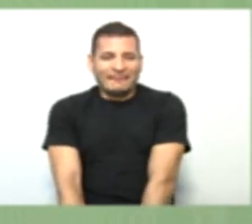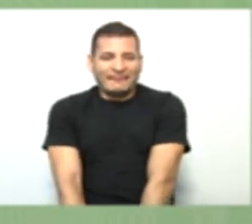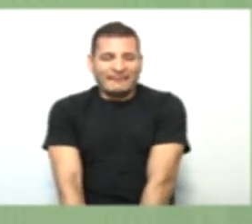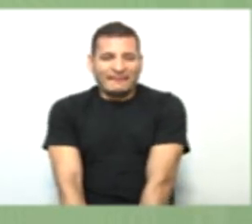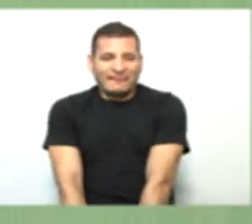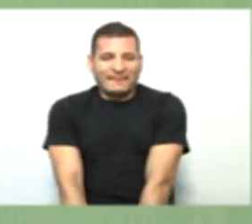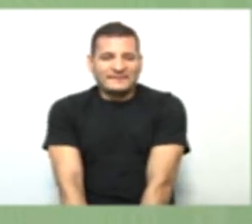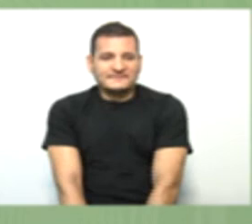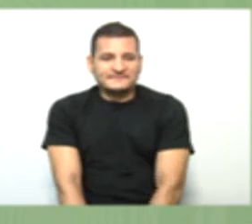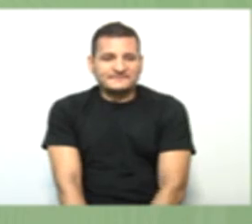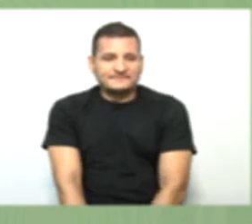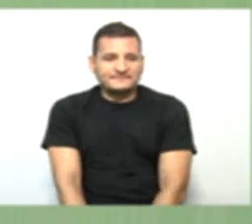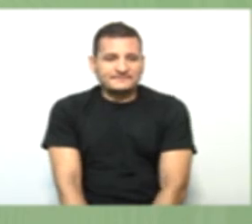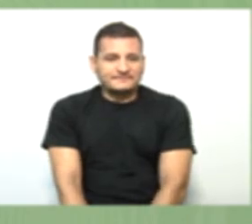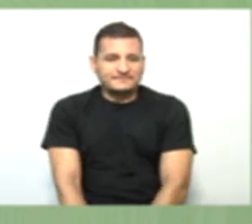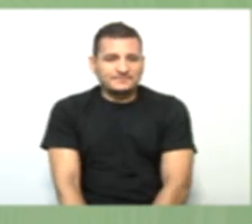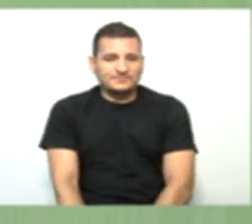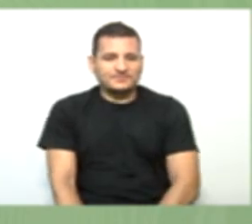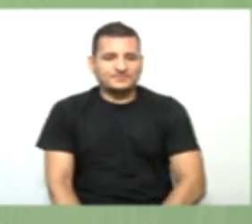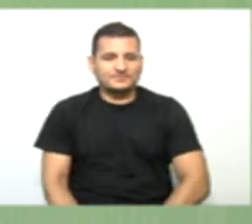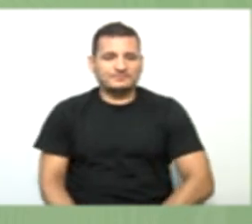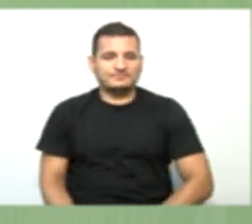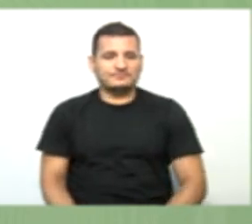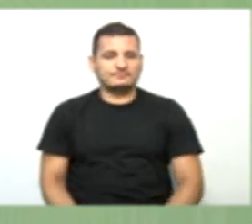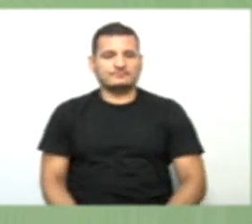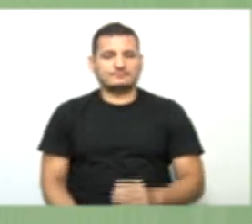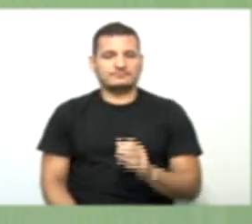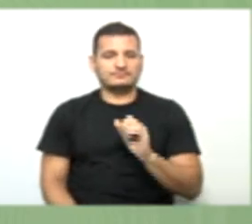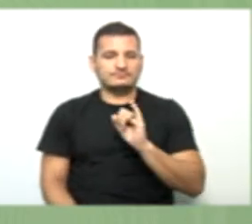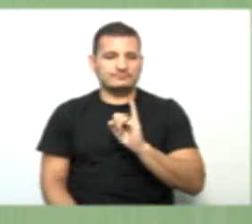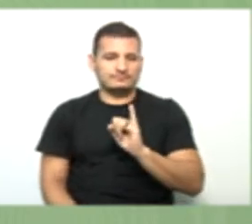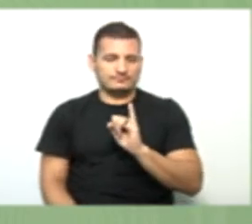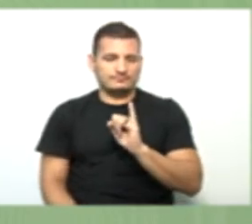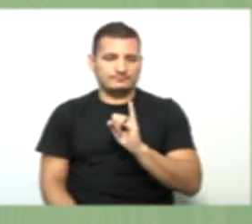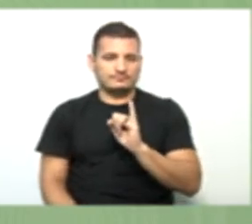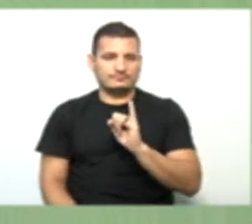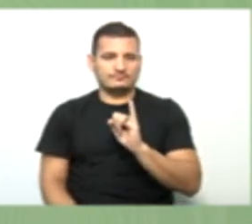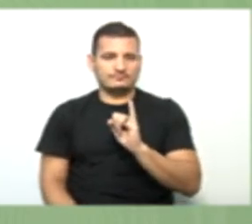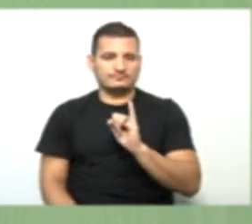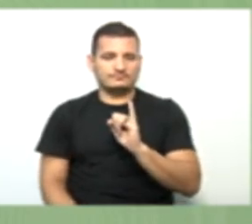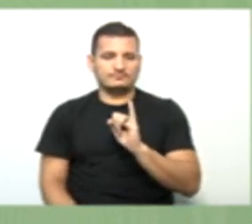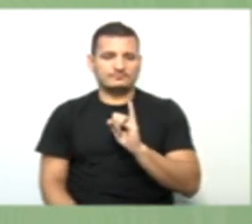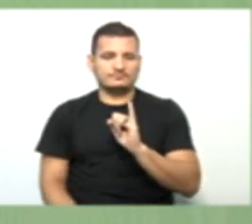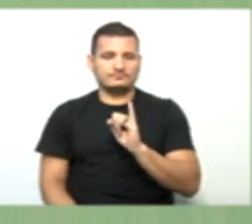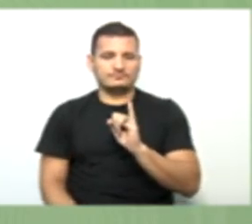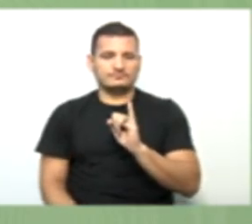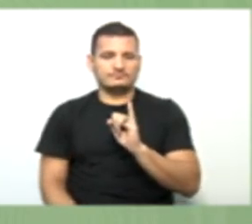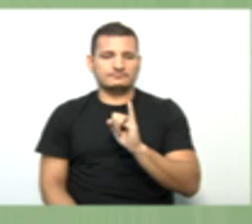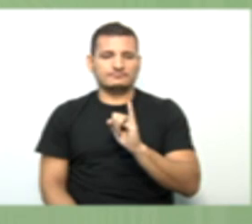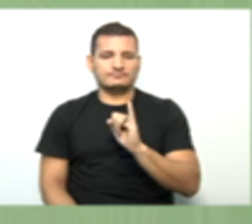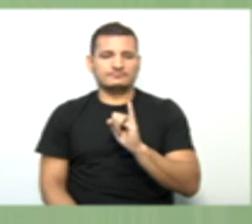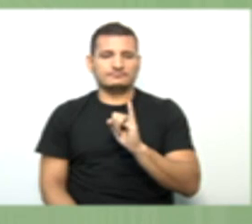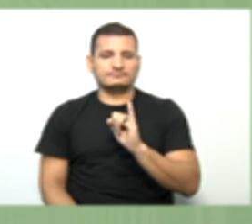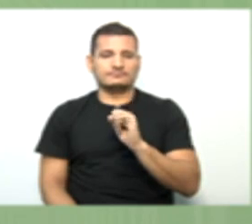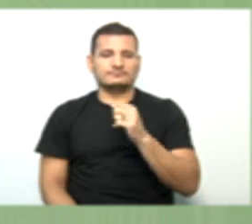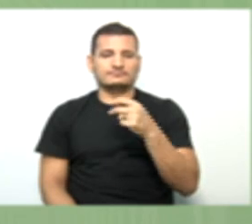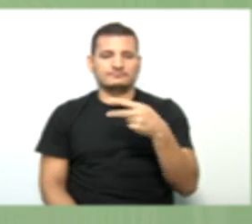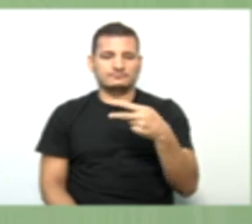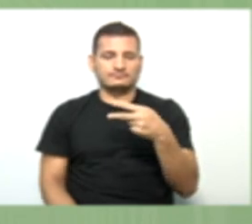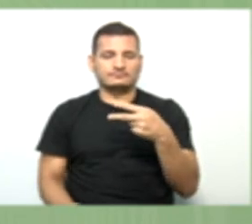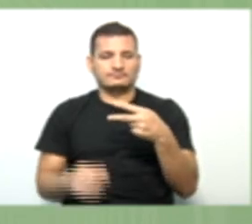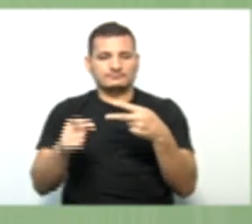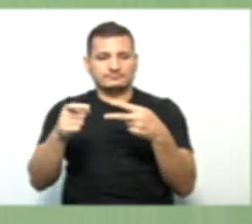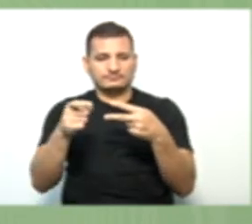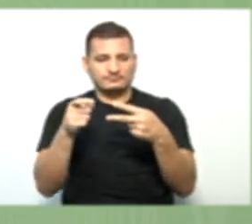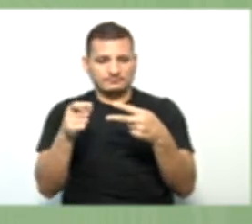1. O i sempre estaria em 0 e nunca, essa condição i menor que x nunca se